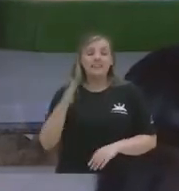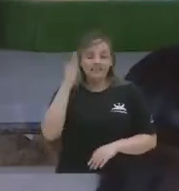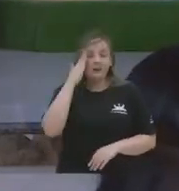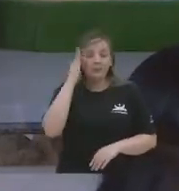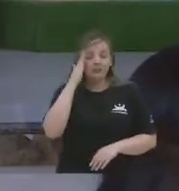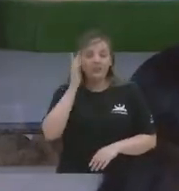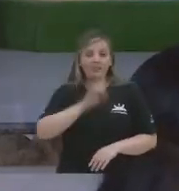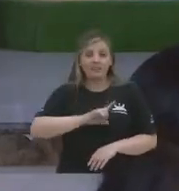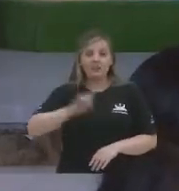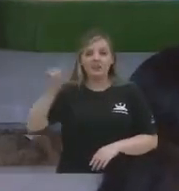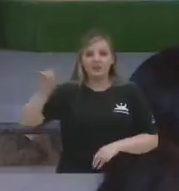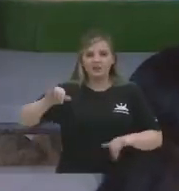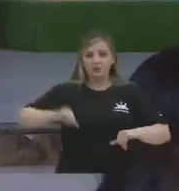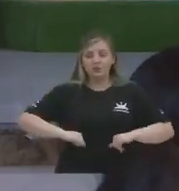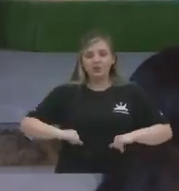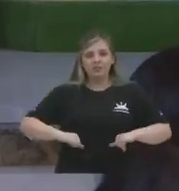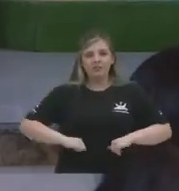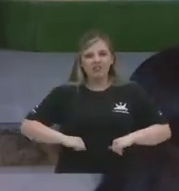Deus decide criar.